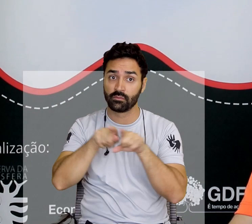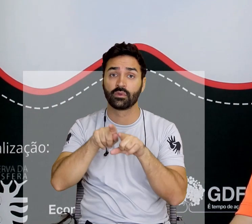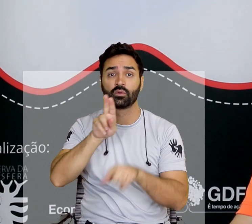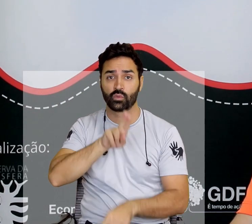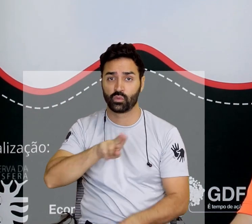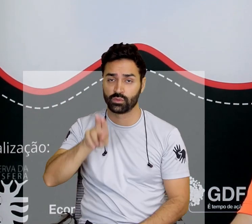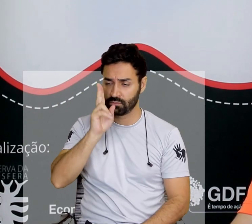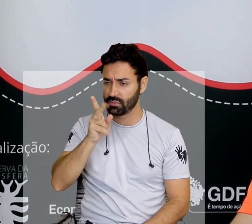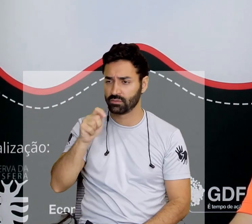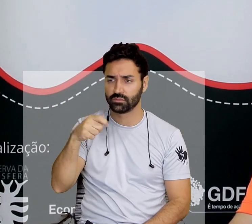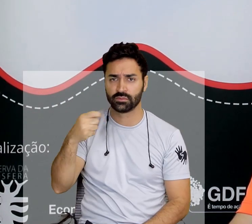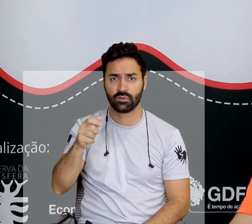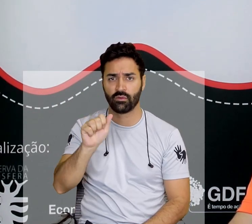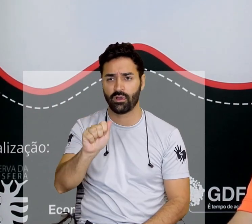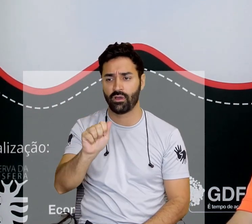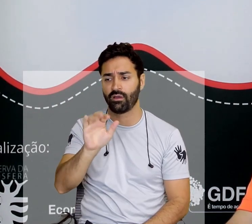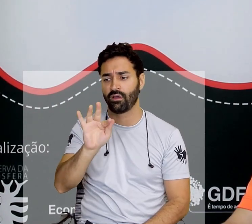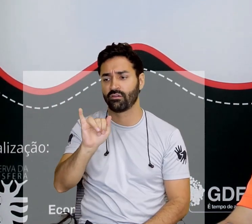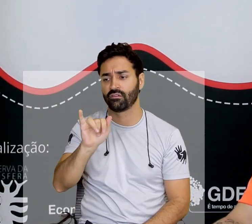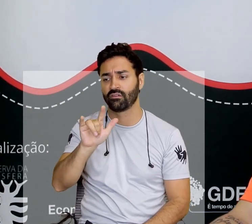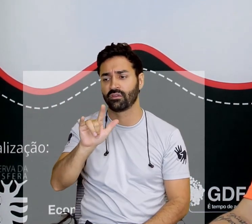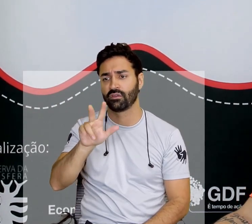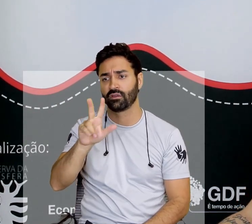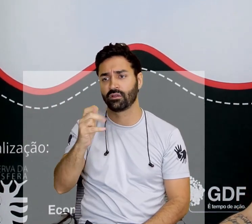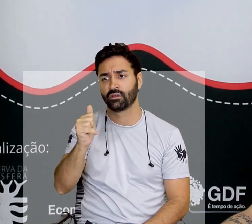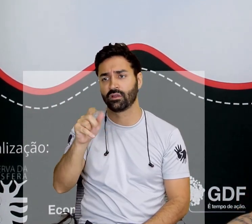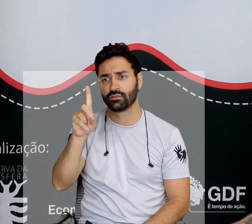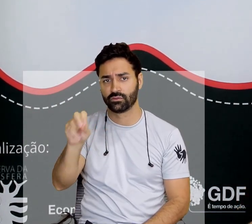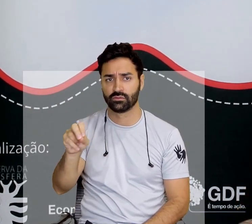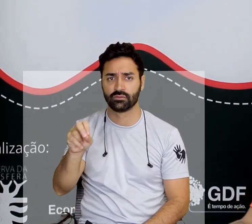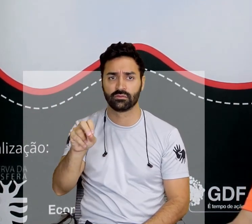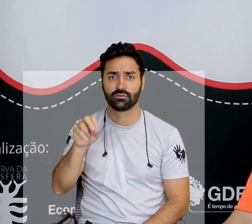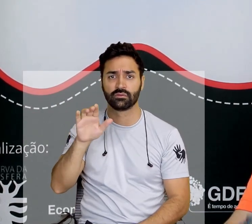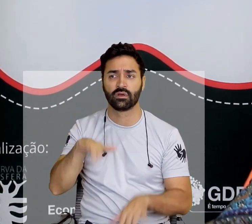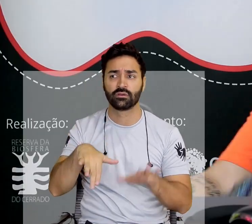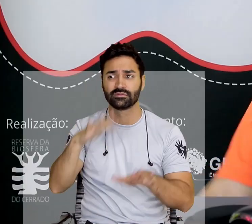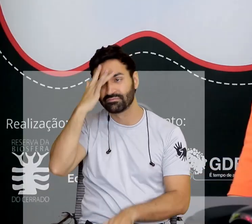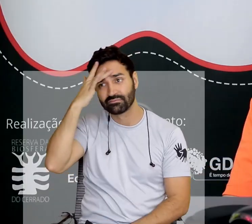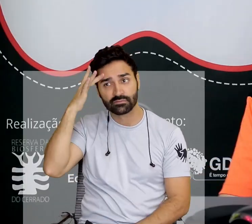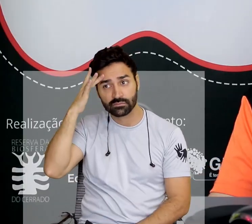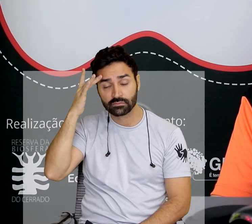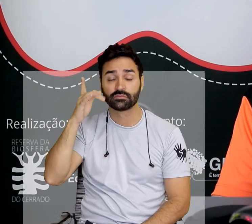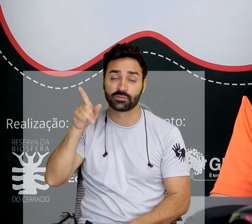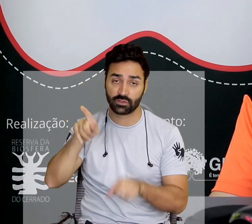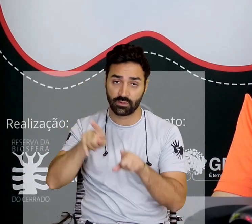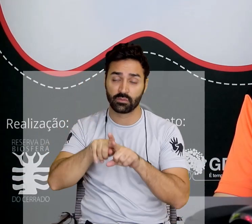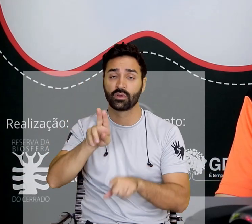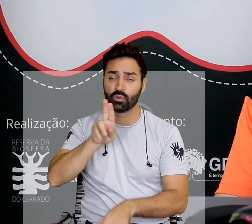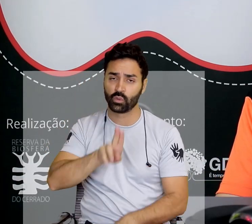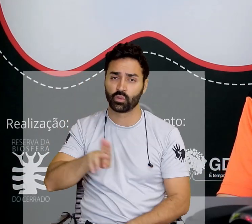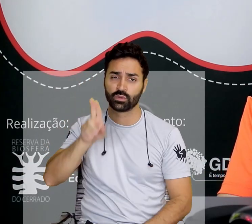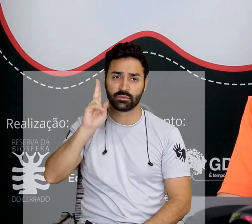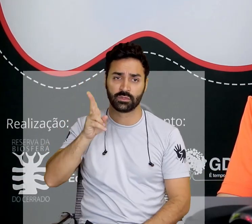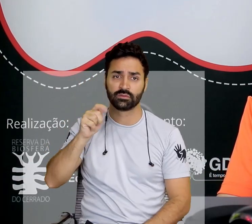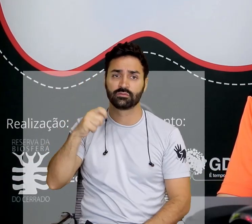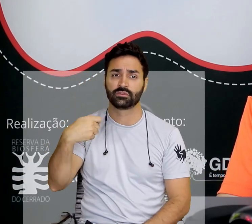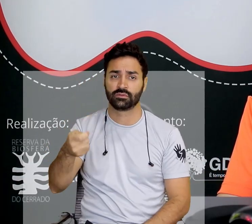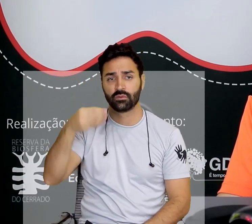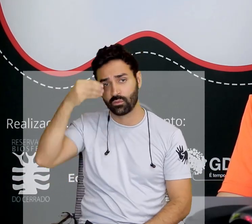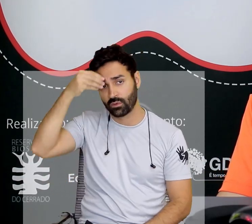afilhado. Tá? Então, às vezes a gente vai falar de uma pessoa e vai dizer que é afilhado, aí a gente usa esse mesmo sinal, afilhado.